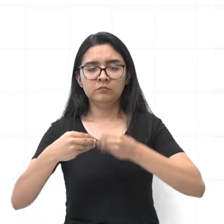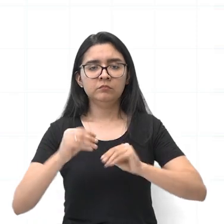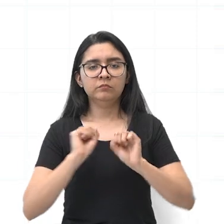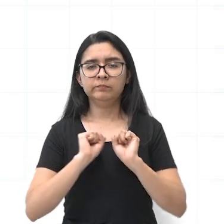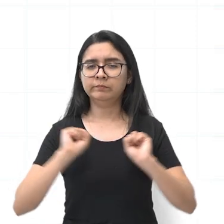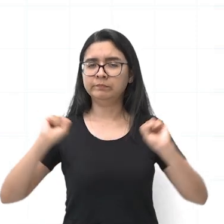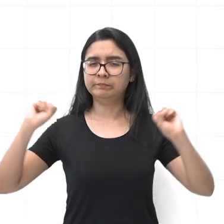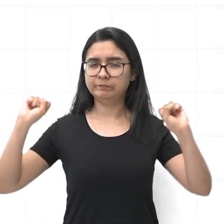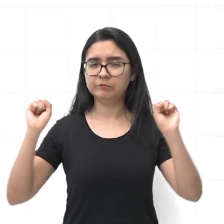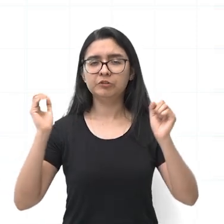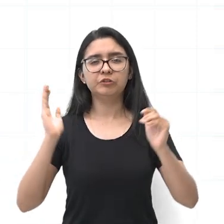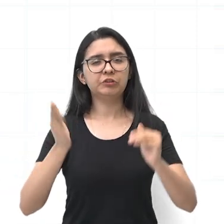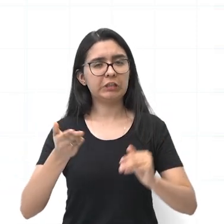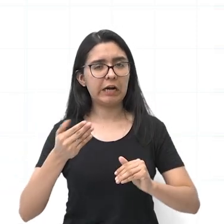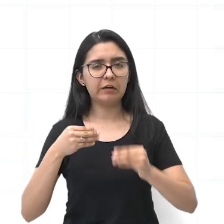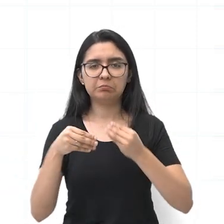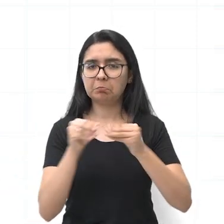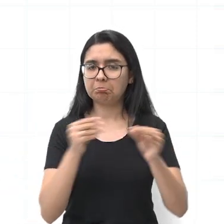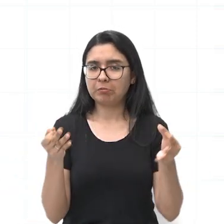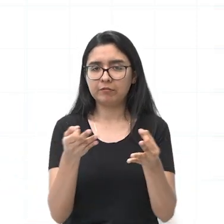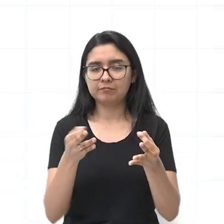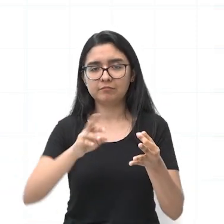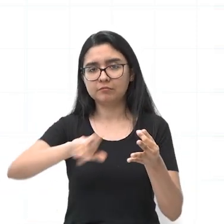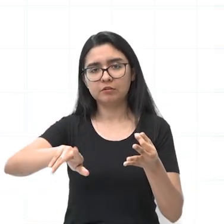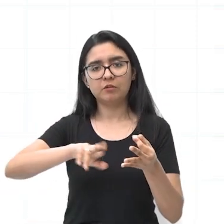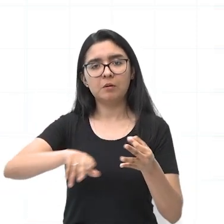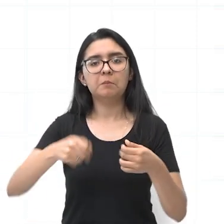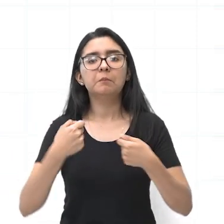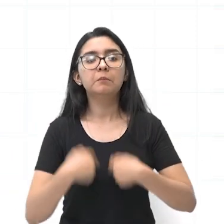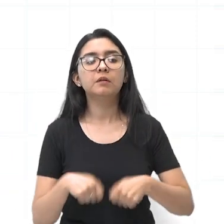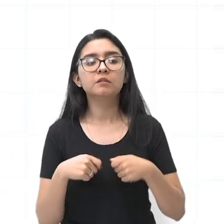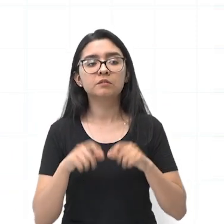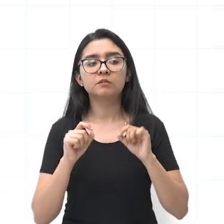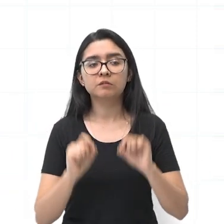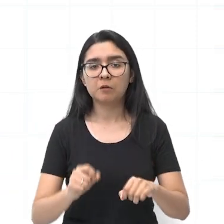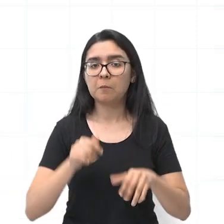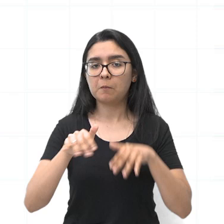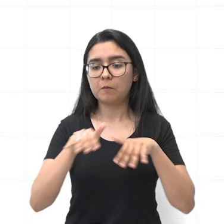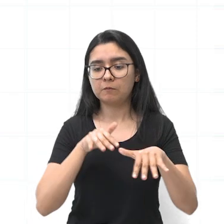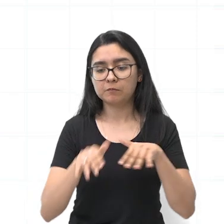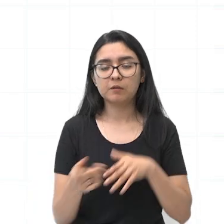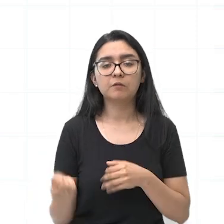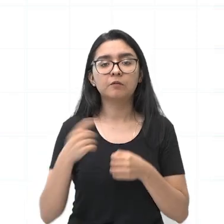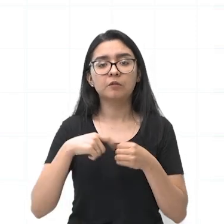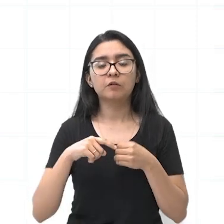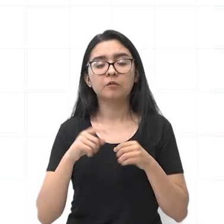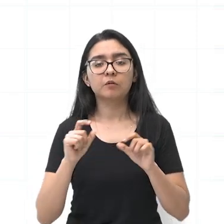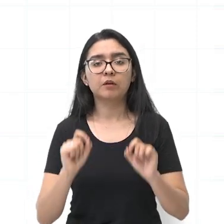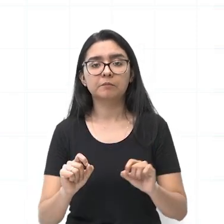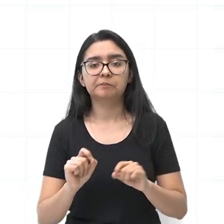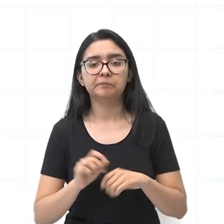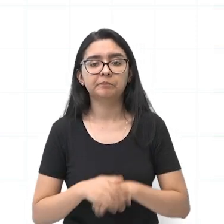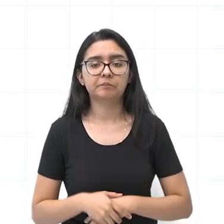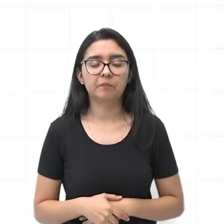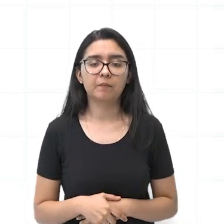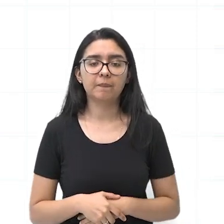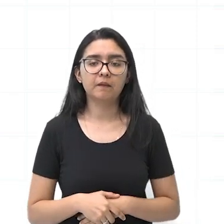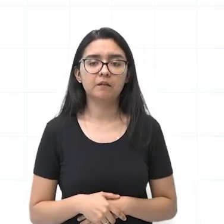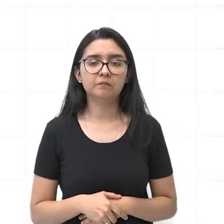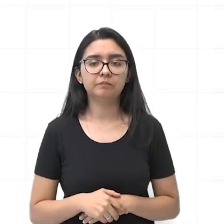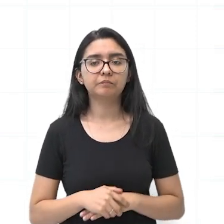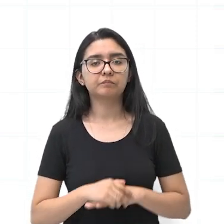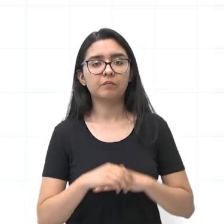espreguicei até em cima, minha flexibilidade está boa. Não, eu preciso realizar o movimento e retornar ali